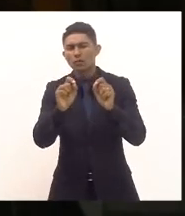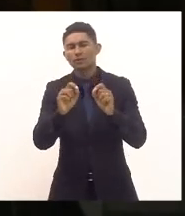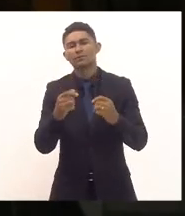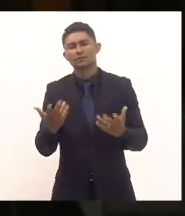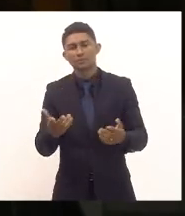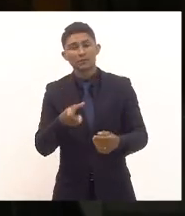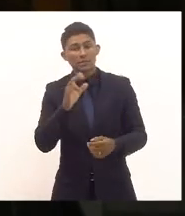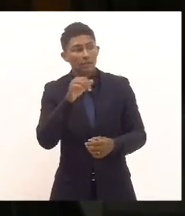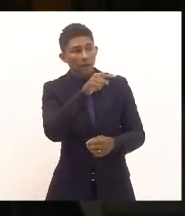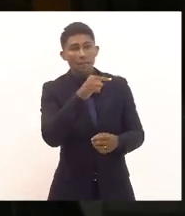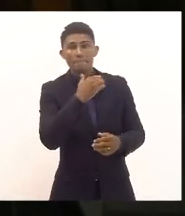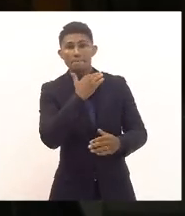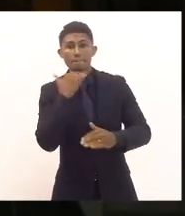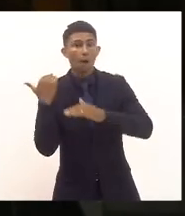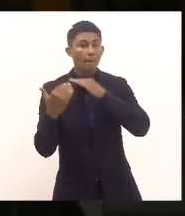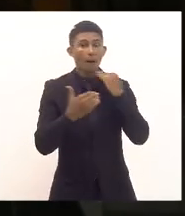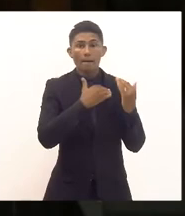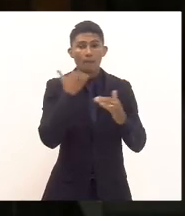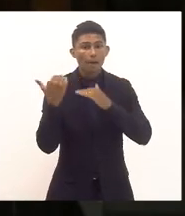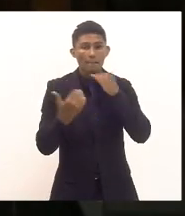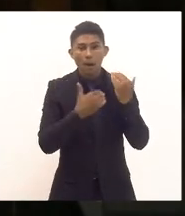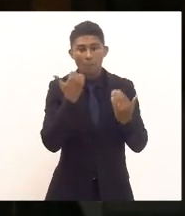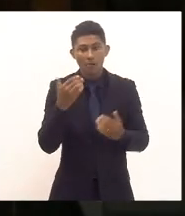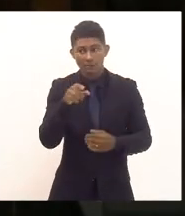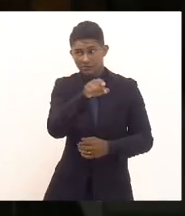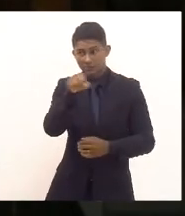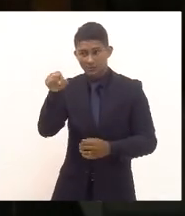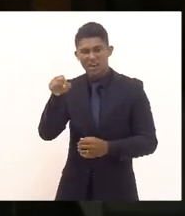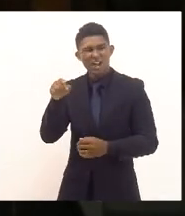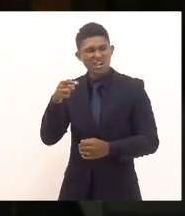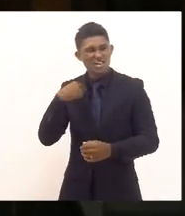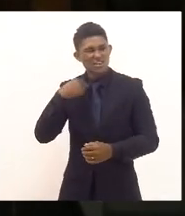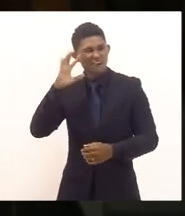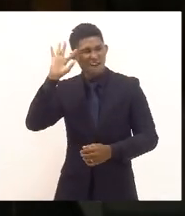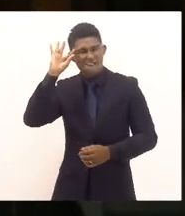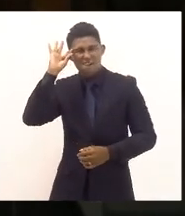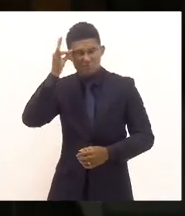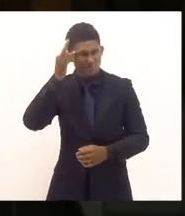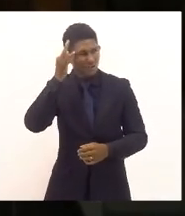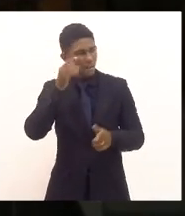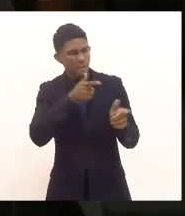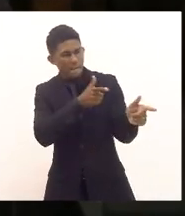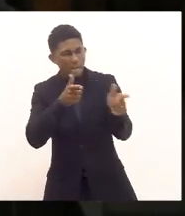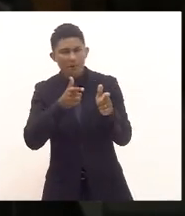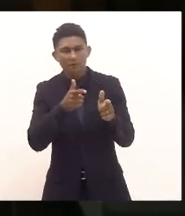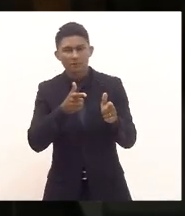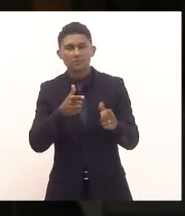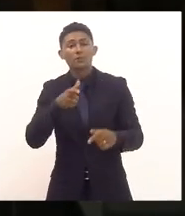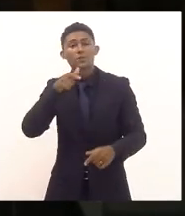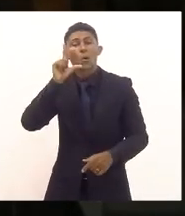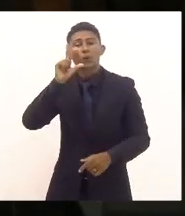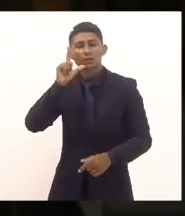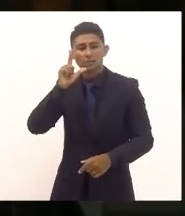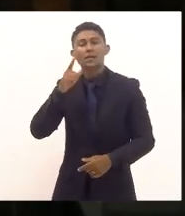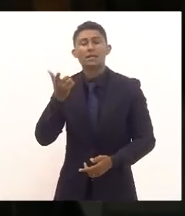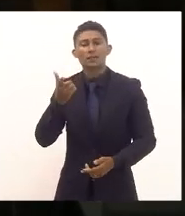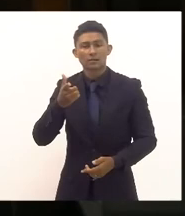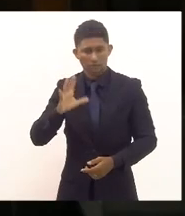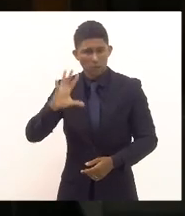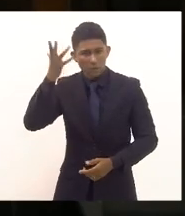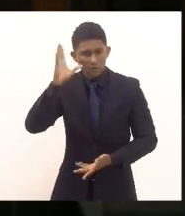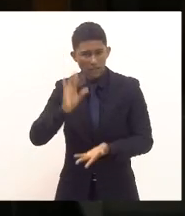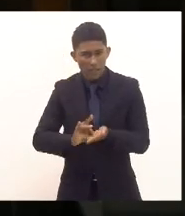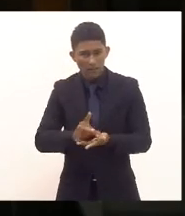de mortes provocadas de forma intencional forma sistemática foi isso não foi que aconteceu